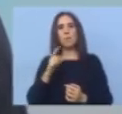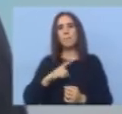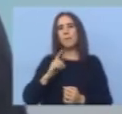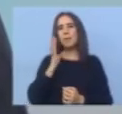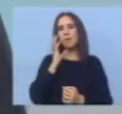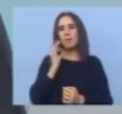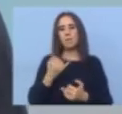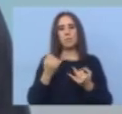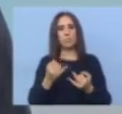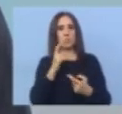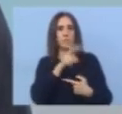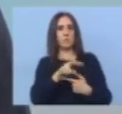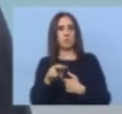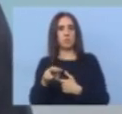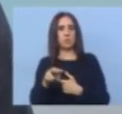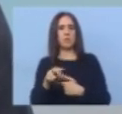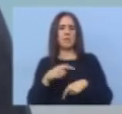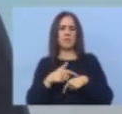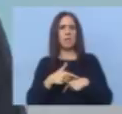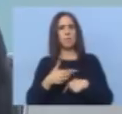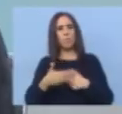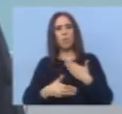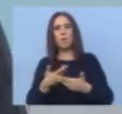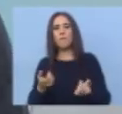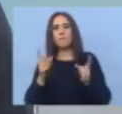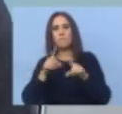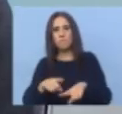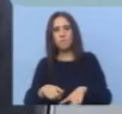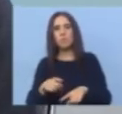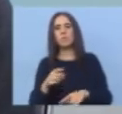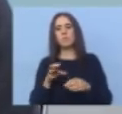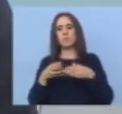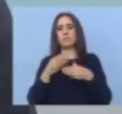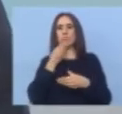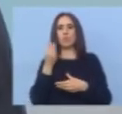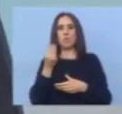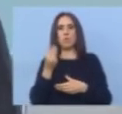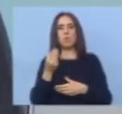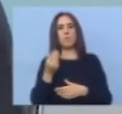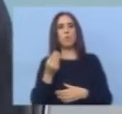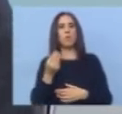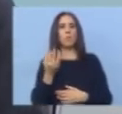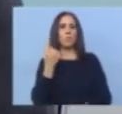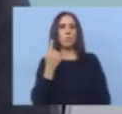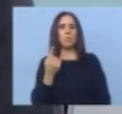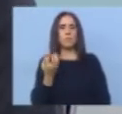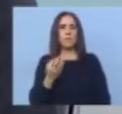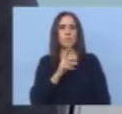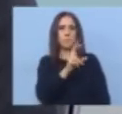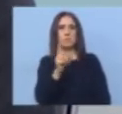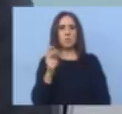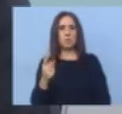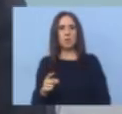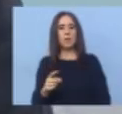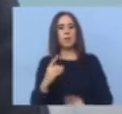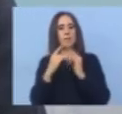e depois fazer visitas de X em tempo para aquelas comunidades, começar com grupos jovens. Agora uma coisa que também nasce de algumas missões são